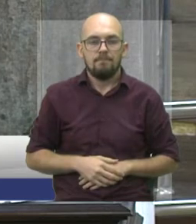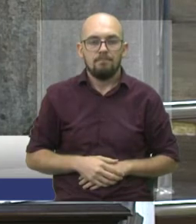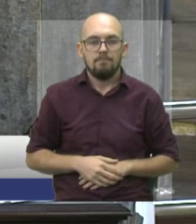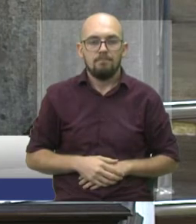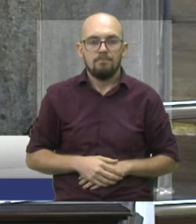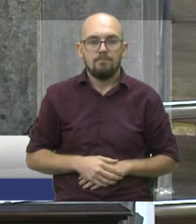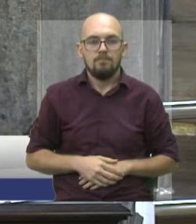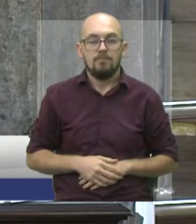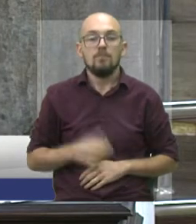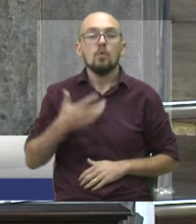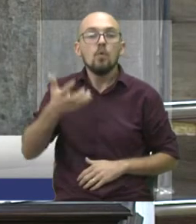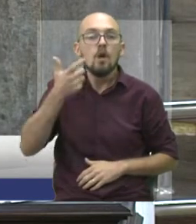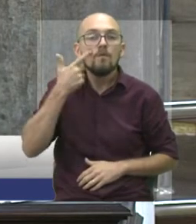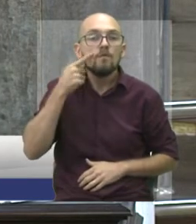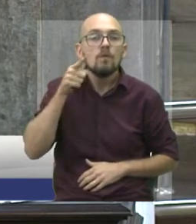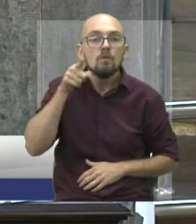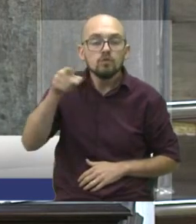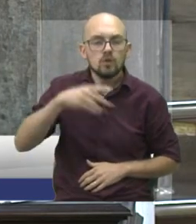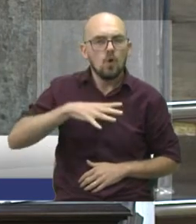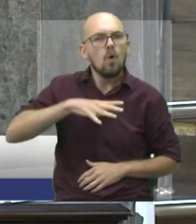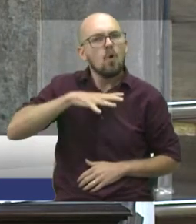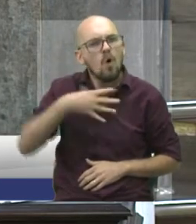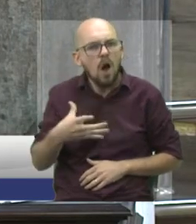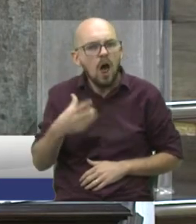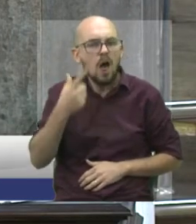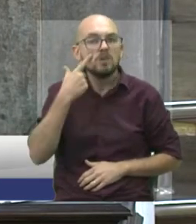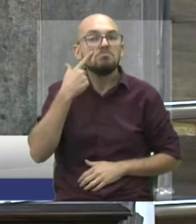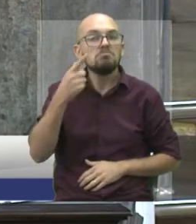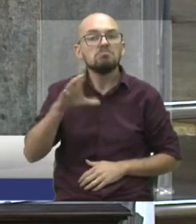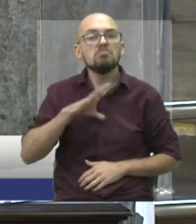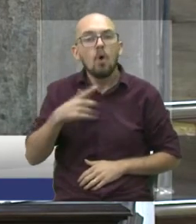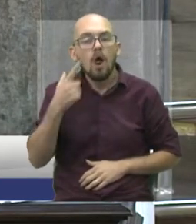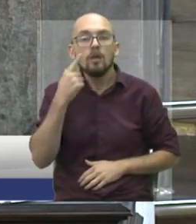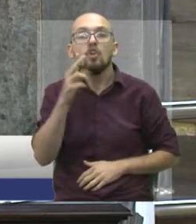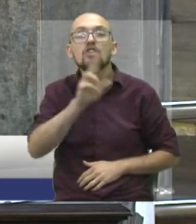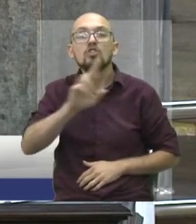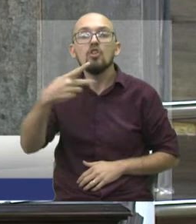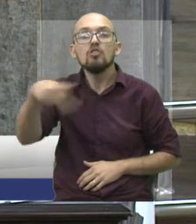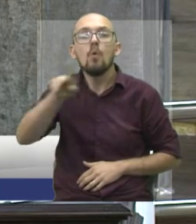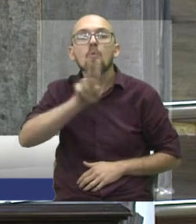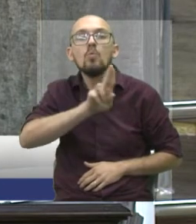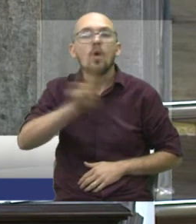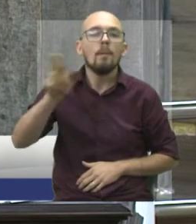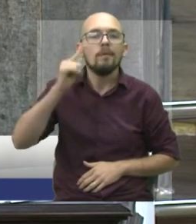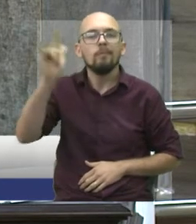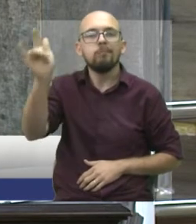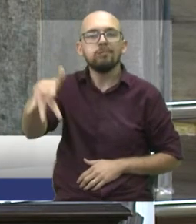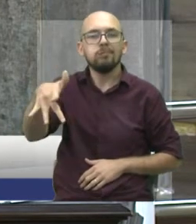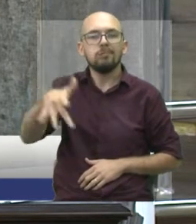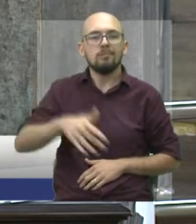enfrentar. E quero ver se o senhor tem coragem de se enfrentar com o sobrenome seu.